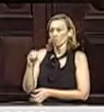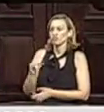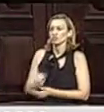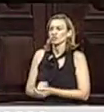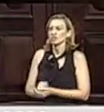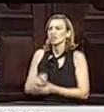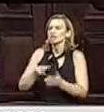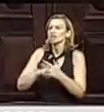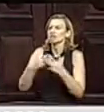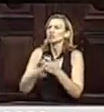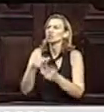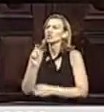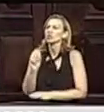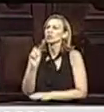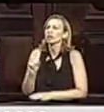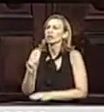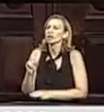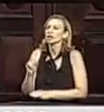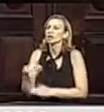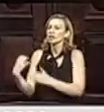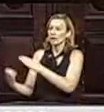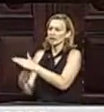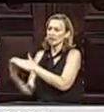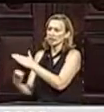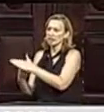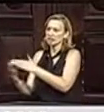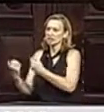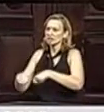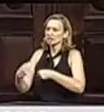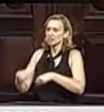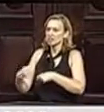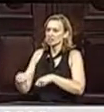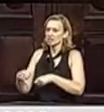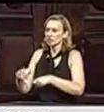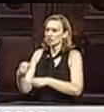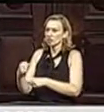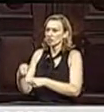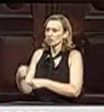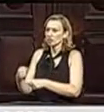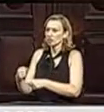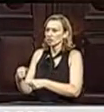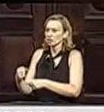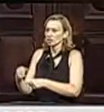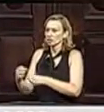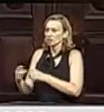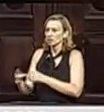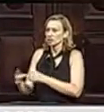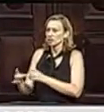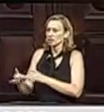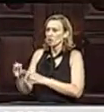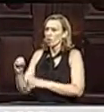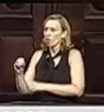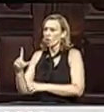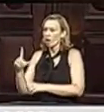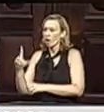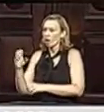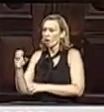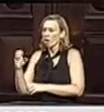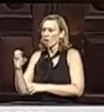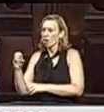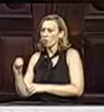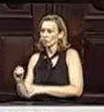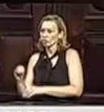que a empresa que prospectar o óleo, já é o regime de partilha, no momento